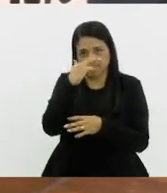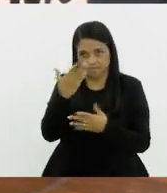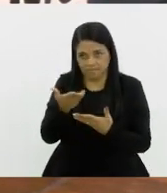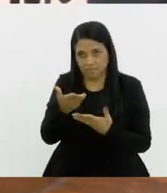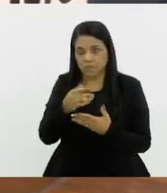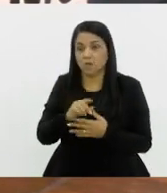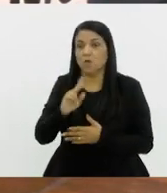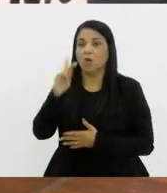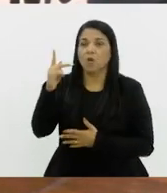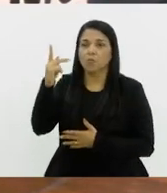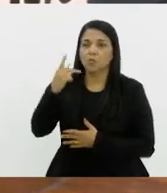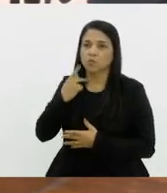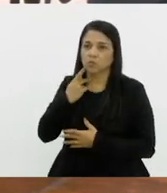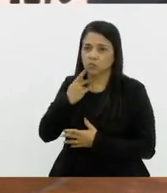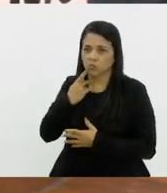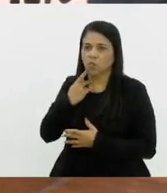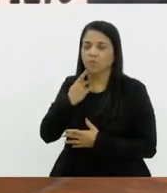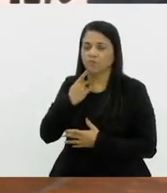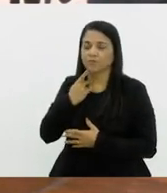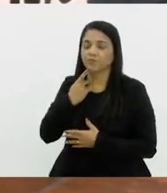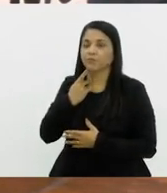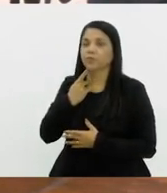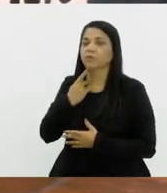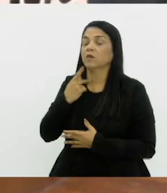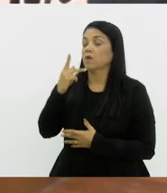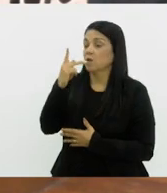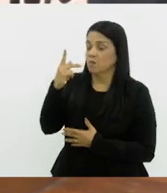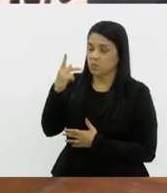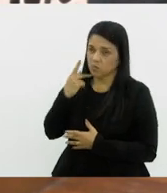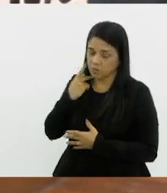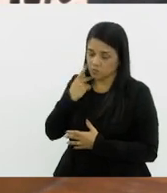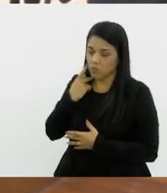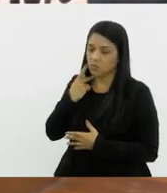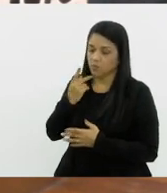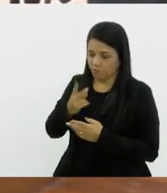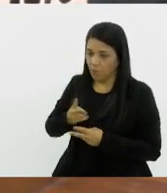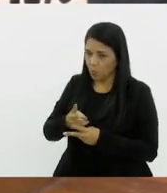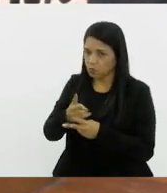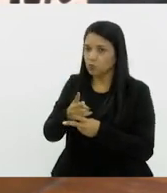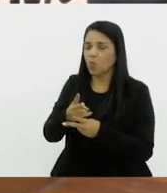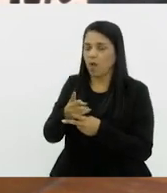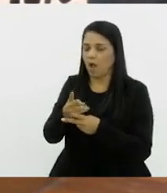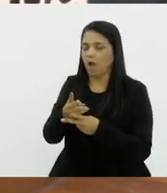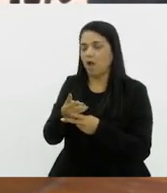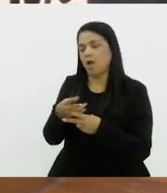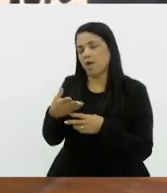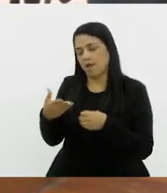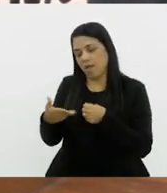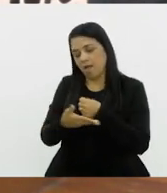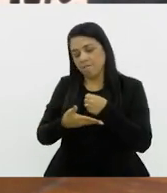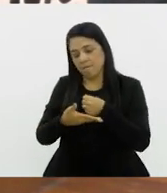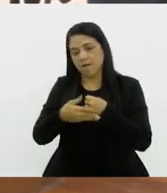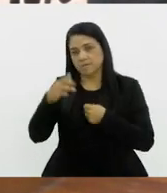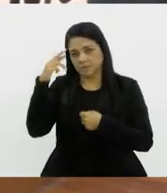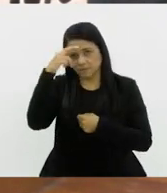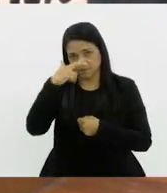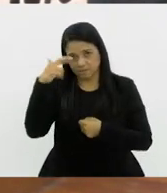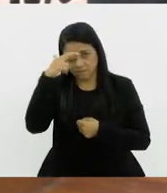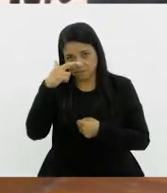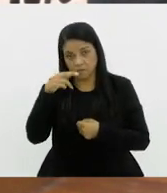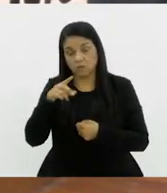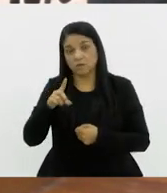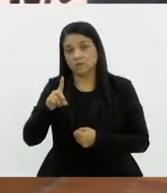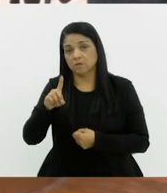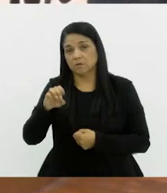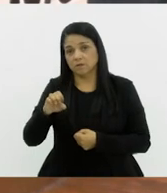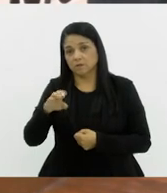procurador... Complementando, e depois vamos continuar, que a gente fez essa interrupção é importante, porque a base de tudo é fiscalização. Quem fiscaliza é o DSEA.